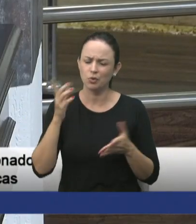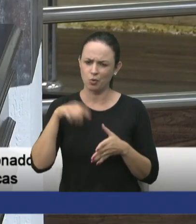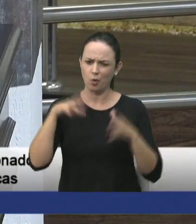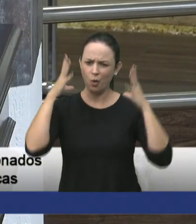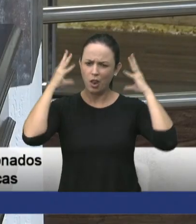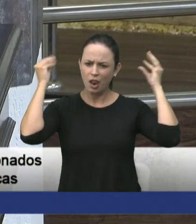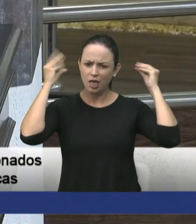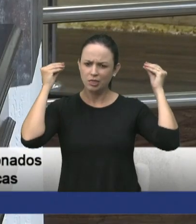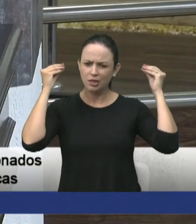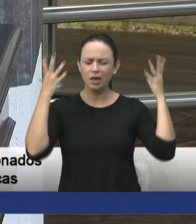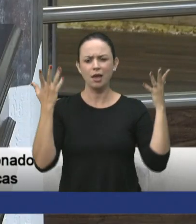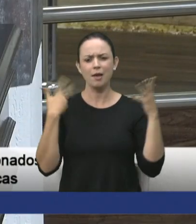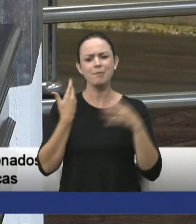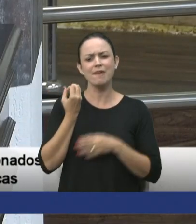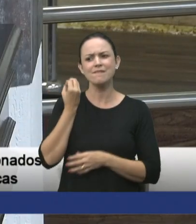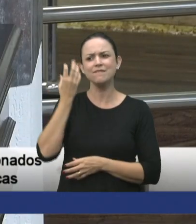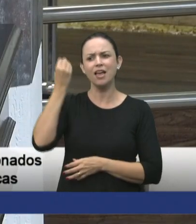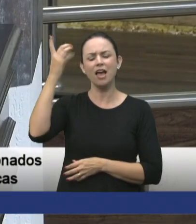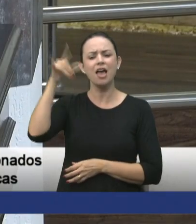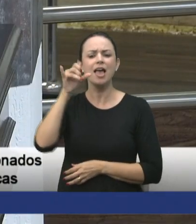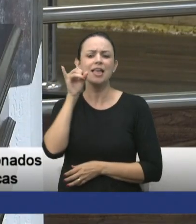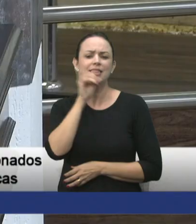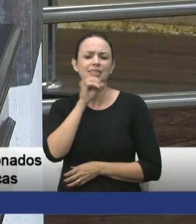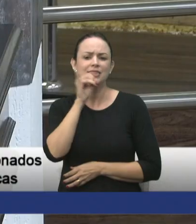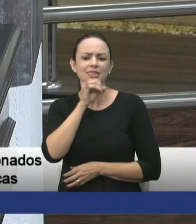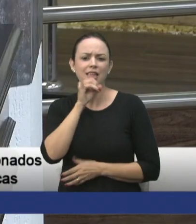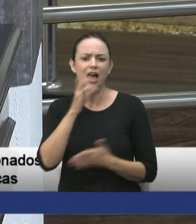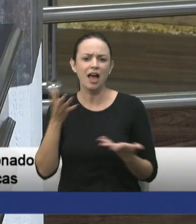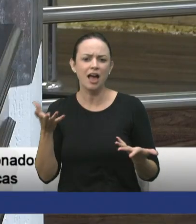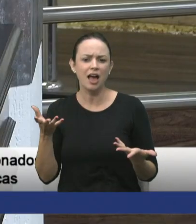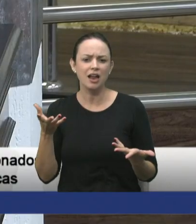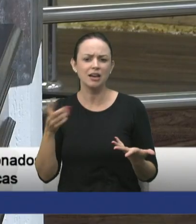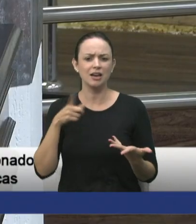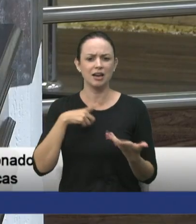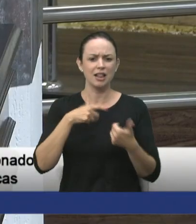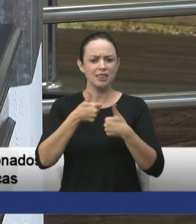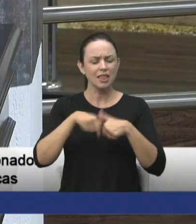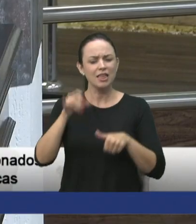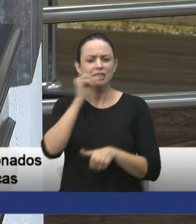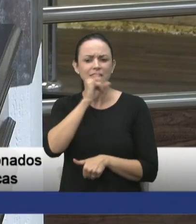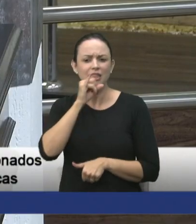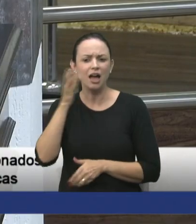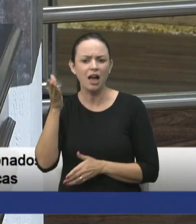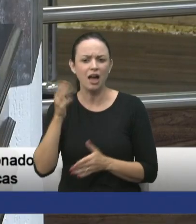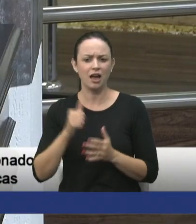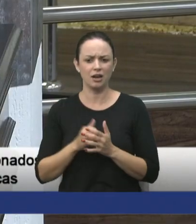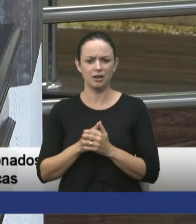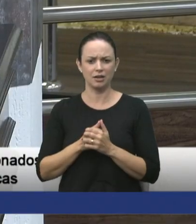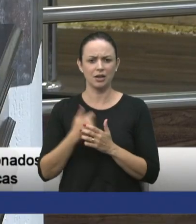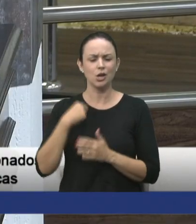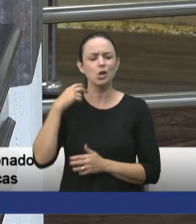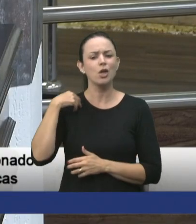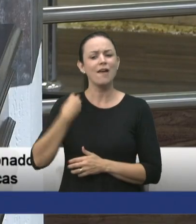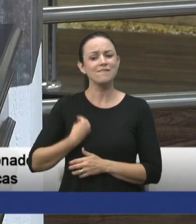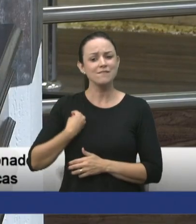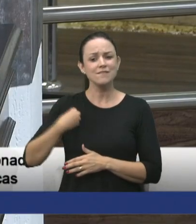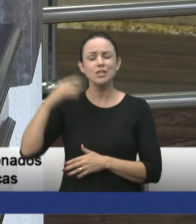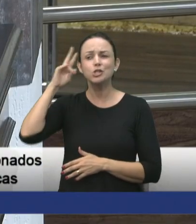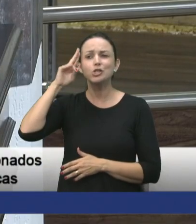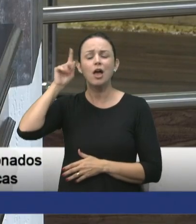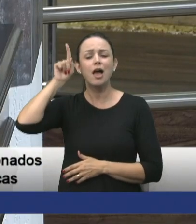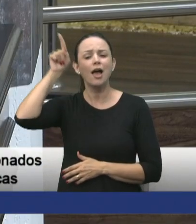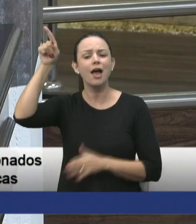Minha viagem era para a Itália. Eu deveria estar na Itália. Passei a vida toda sonhando em ir para a